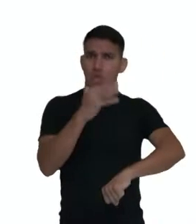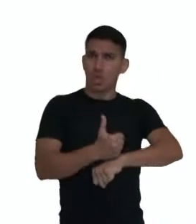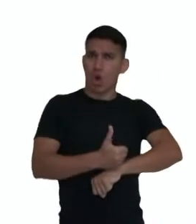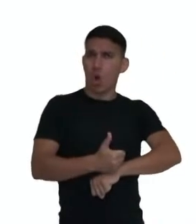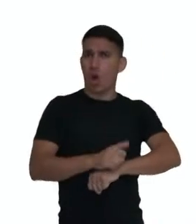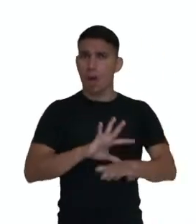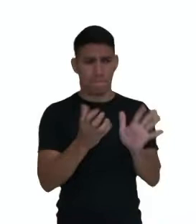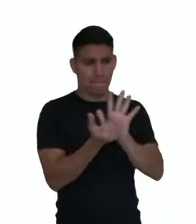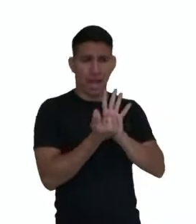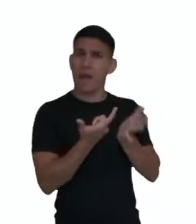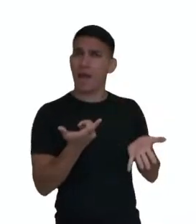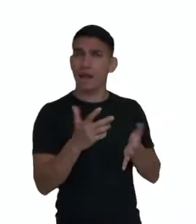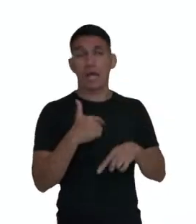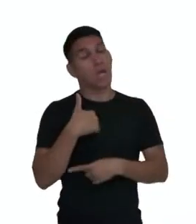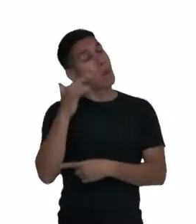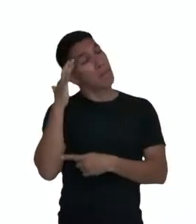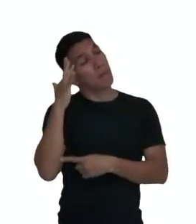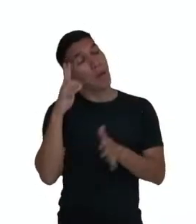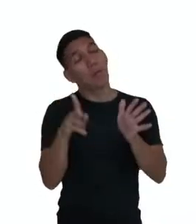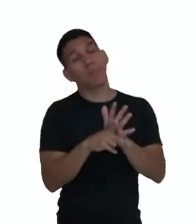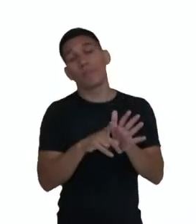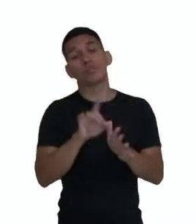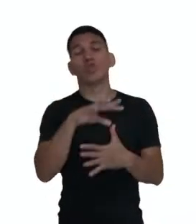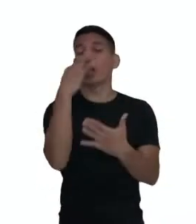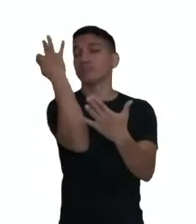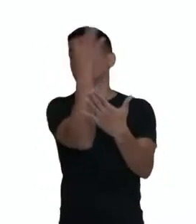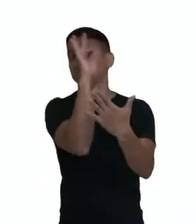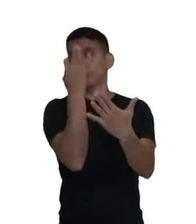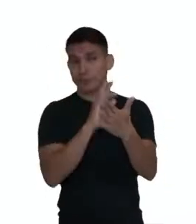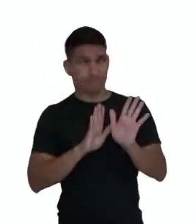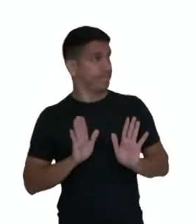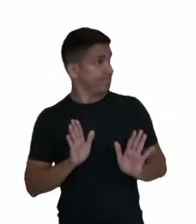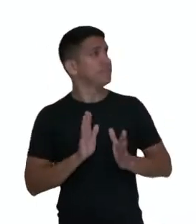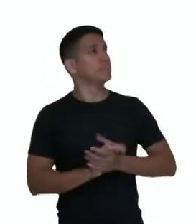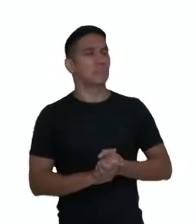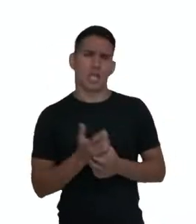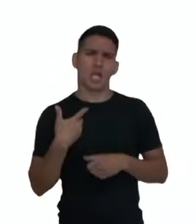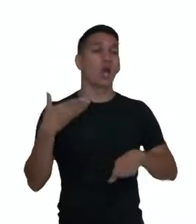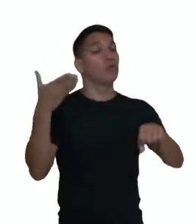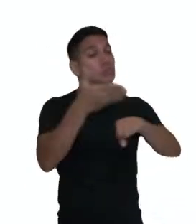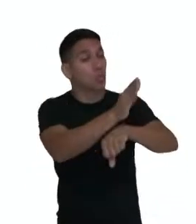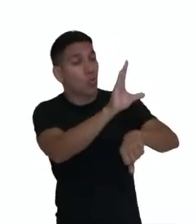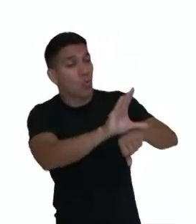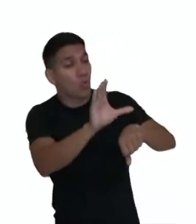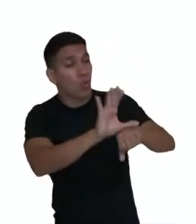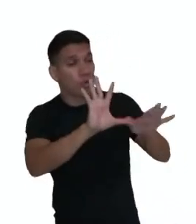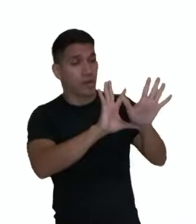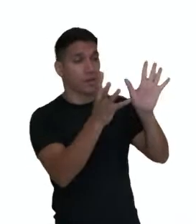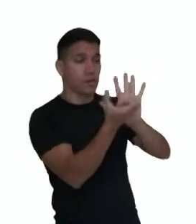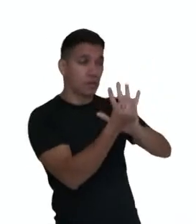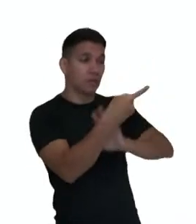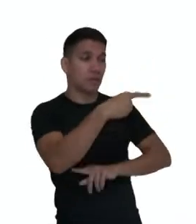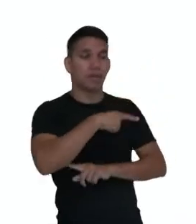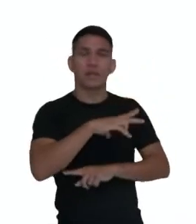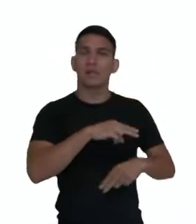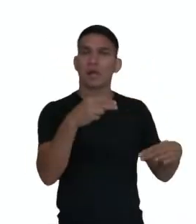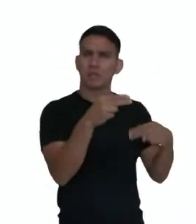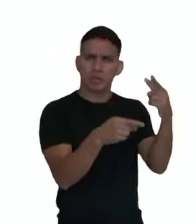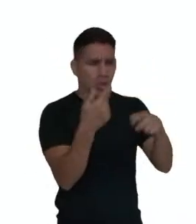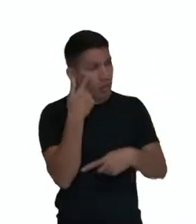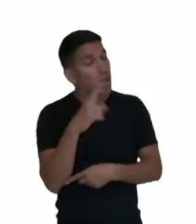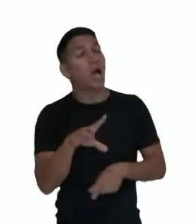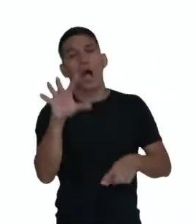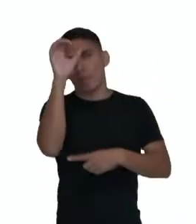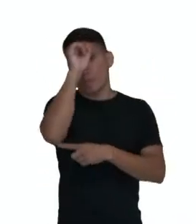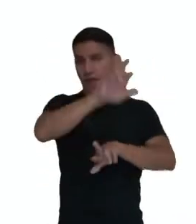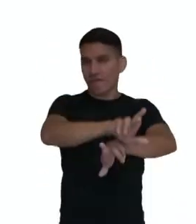eu imaginava que seria maquiadora. Fiz curso no Senac e lá eu aprendi muita coisa, também sobre